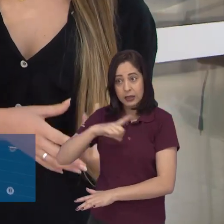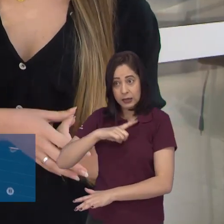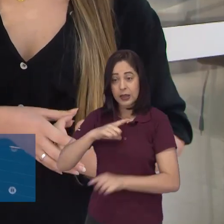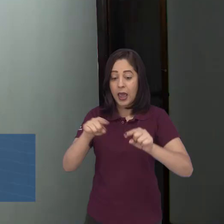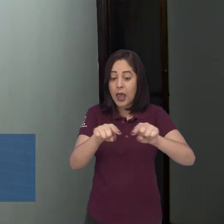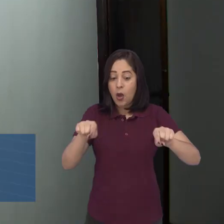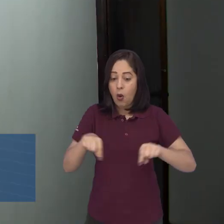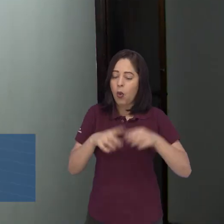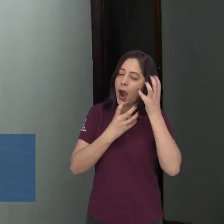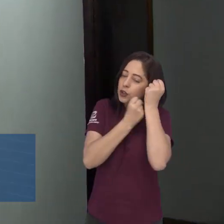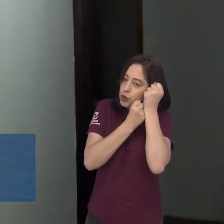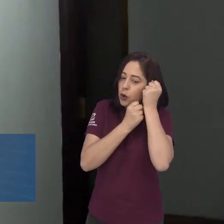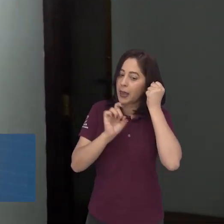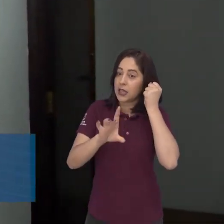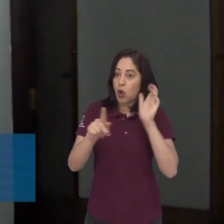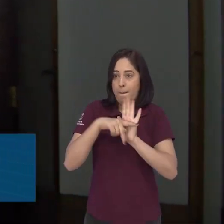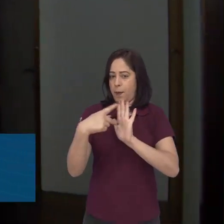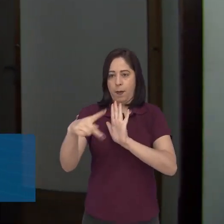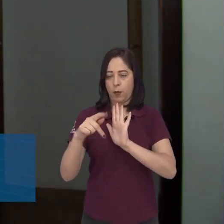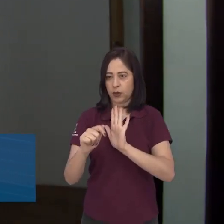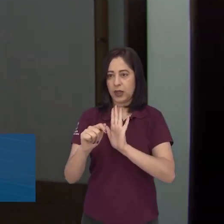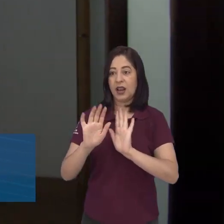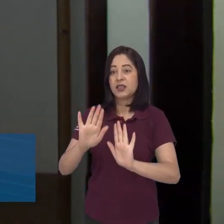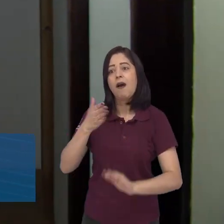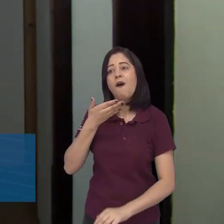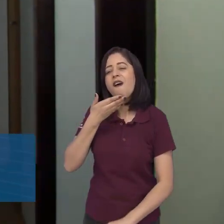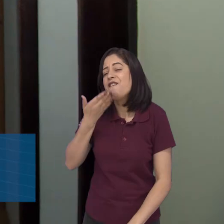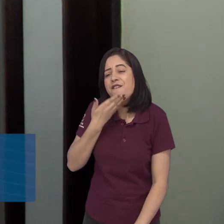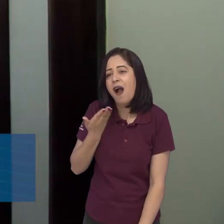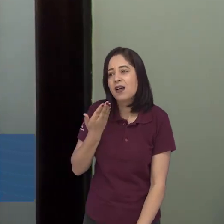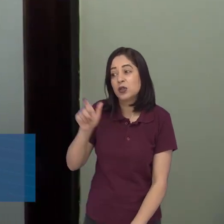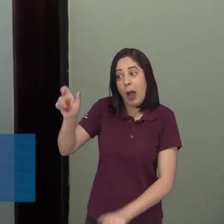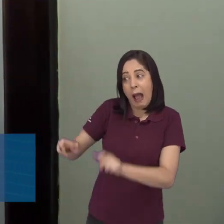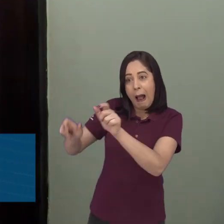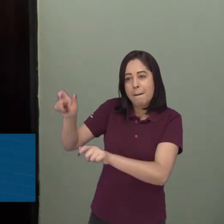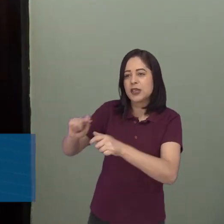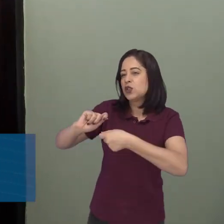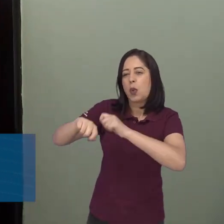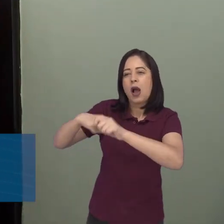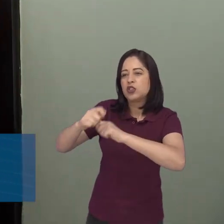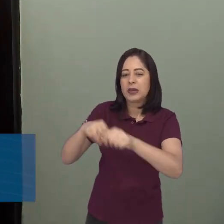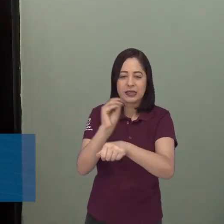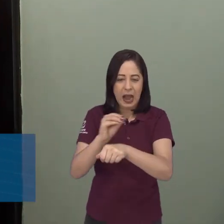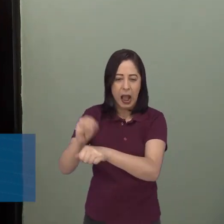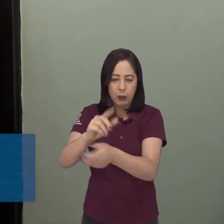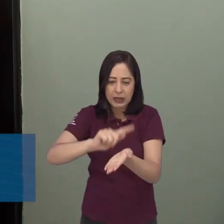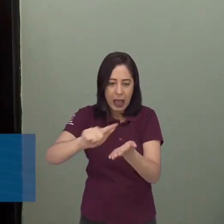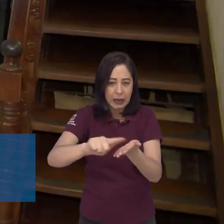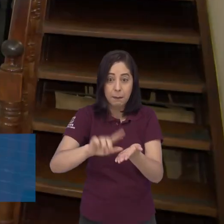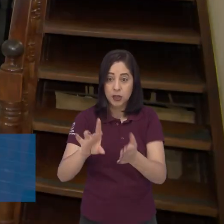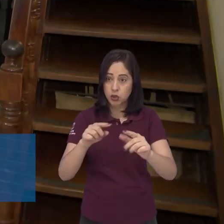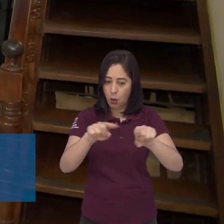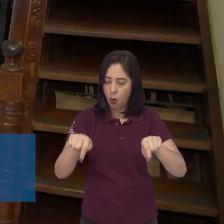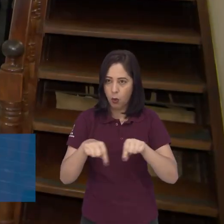é o quarto. E isso torna muito mais fácil para a pessoa administrar ali só o quarto dela, o restante a gente